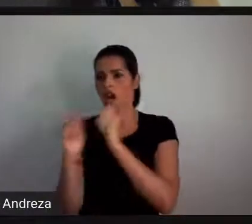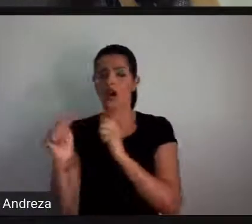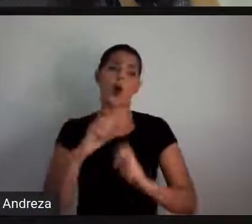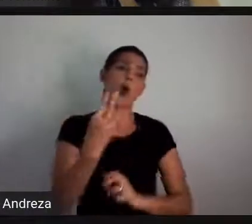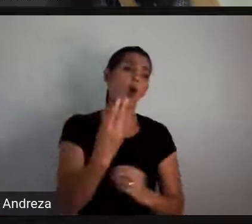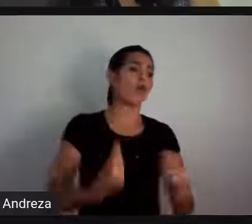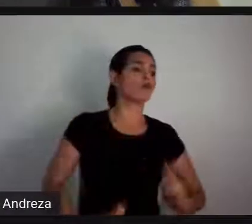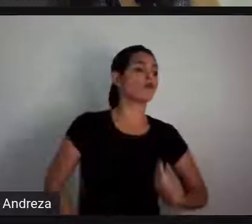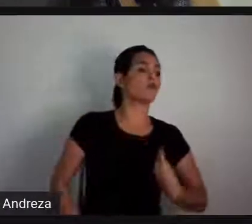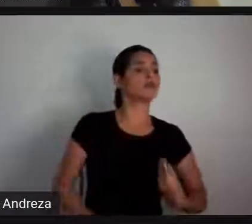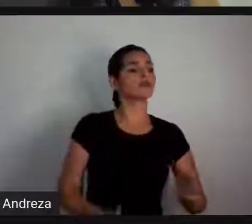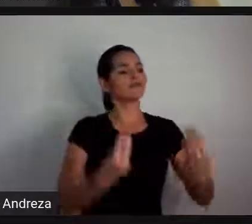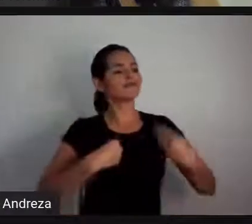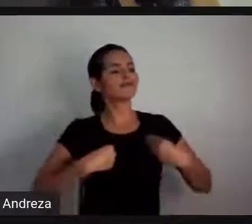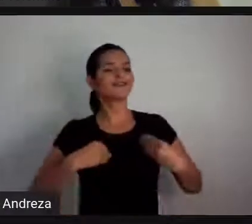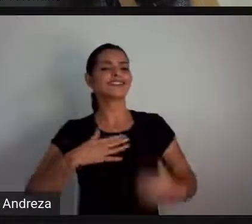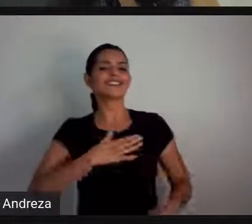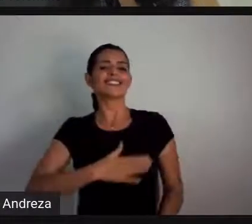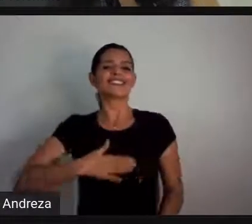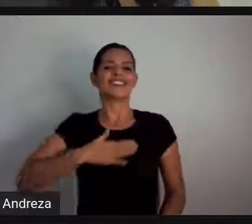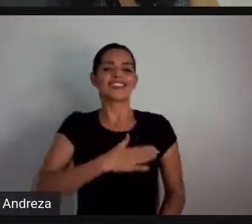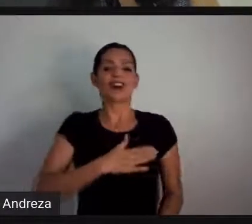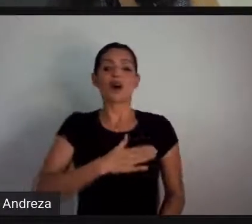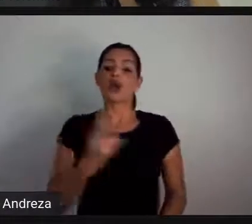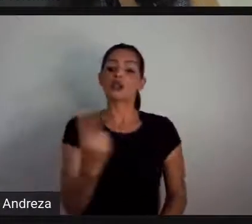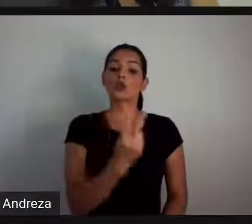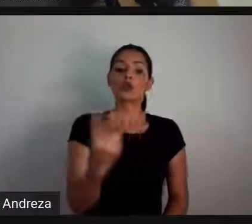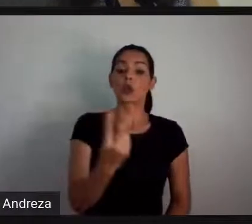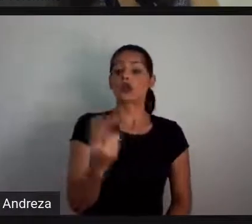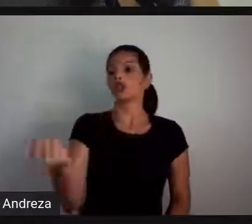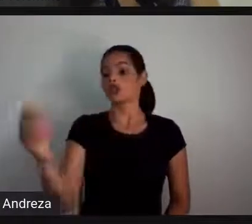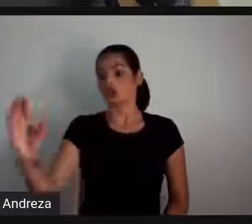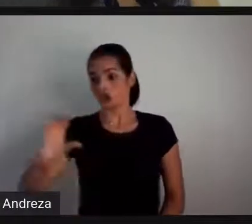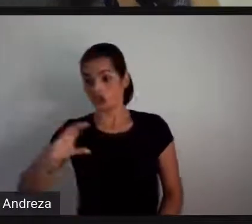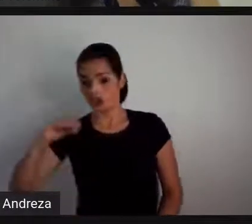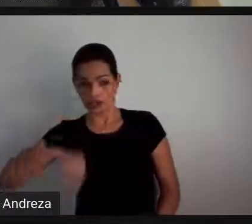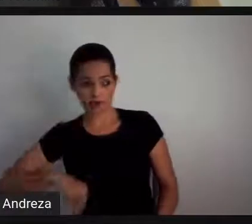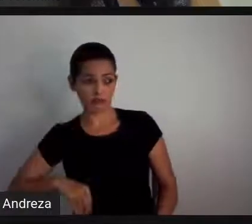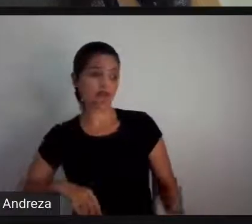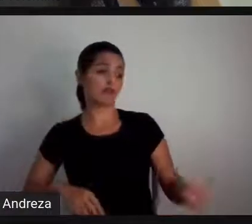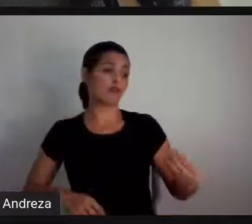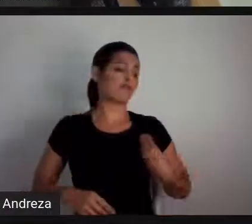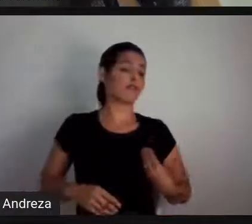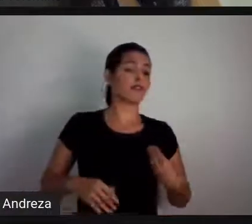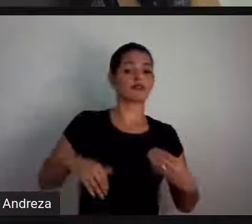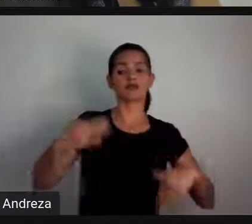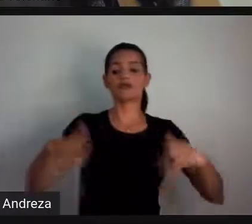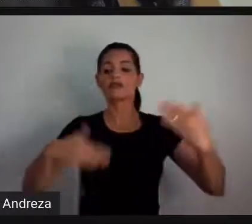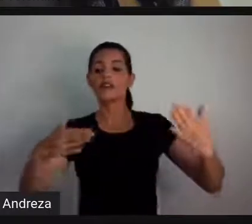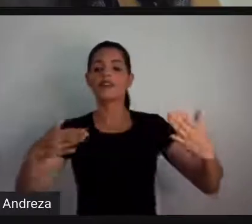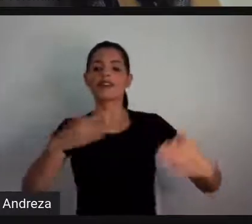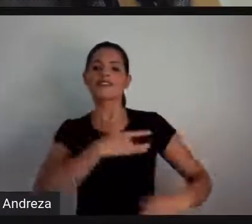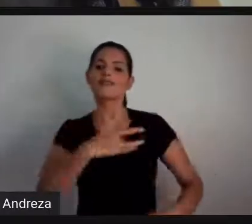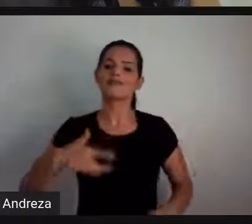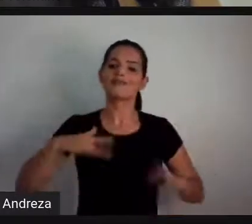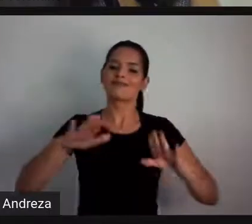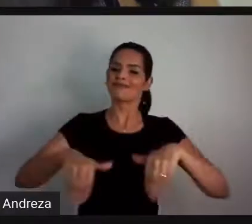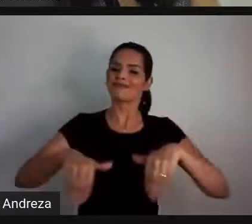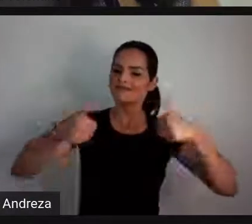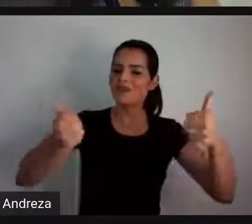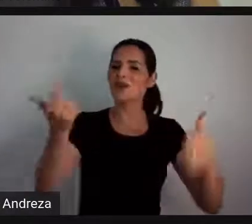duas coisas, porque uma coisa não exclui a outra também. Eu posso ter 1 milhão e posso ter uma vida super satisfatória do ponto de